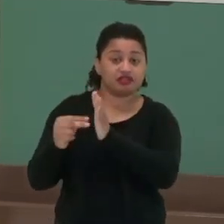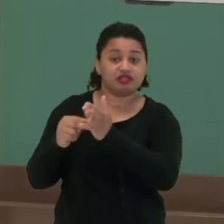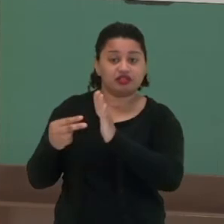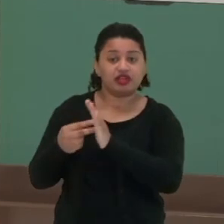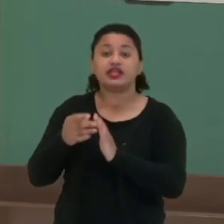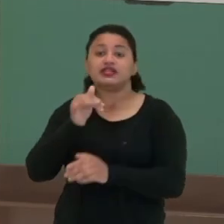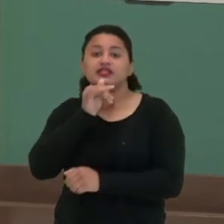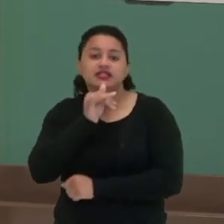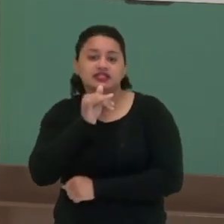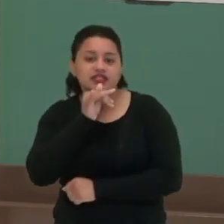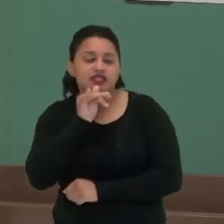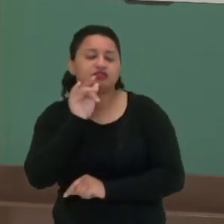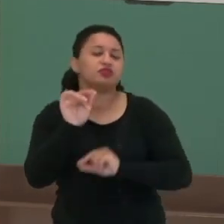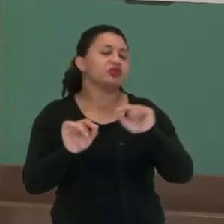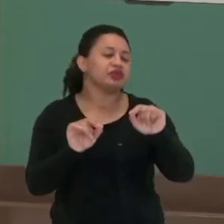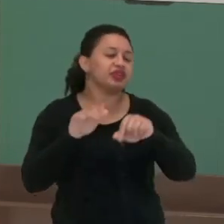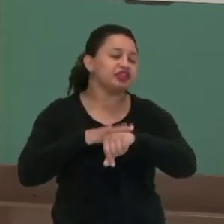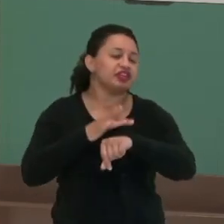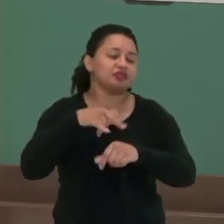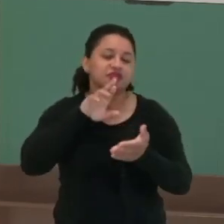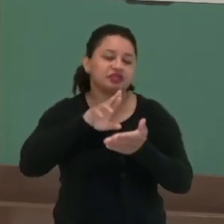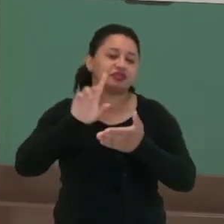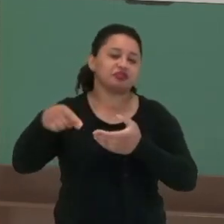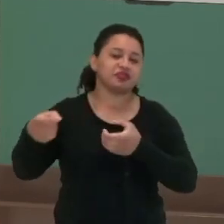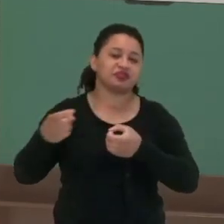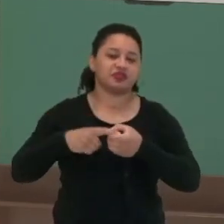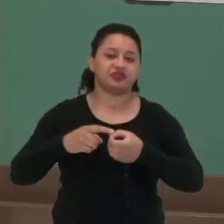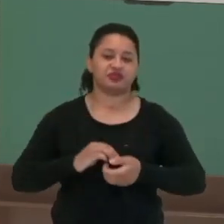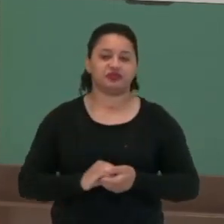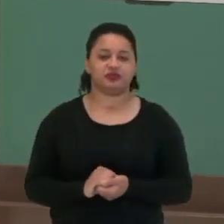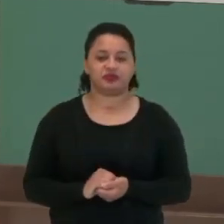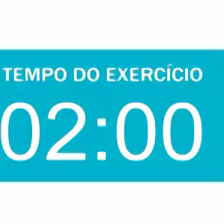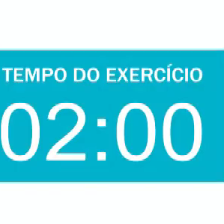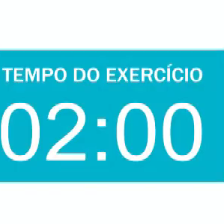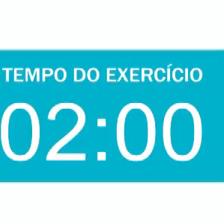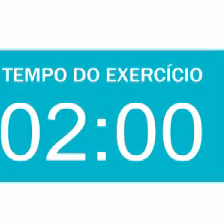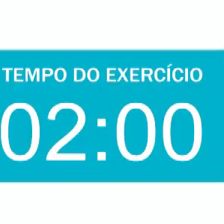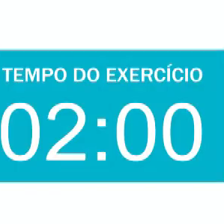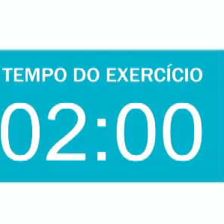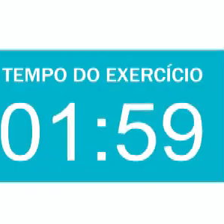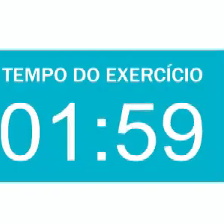para cada um. Eu vou dar um tempinho e já retorno.